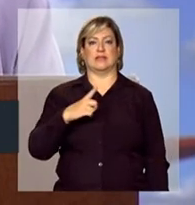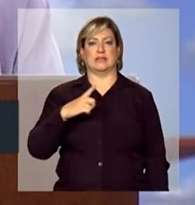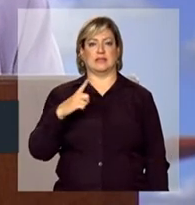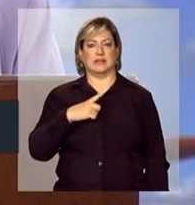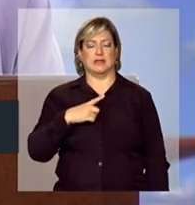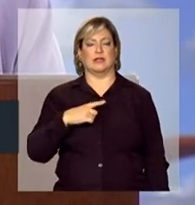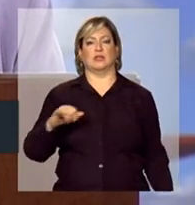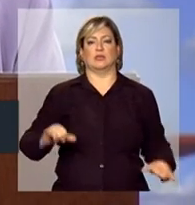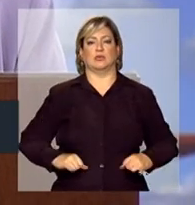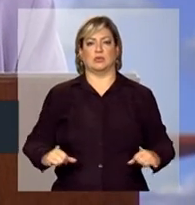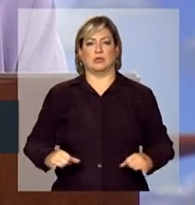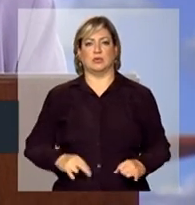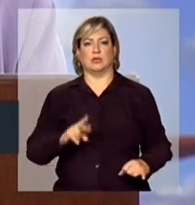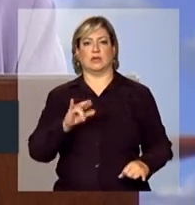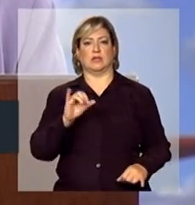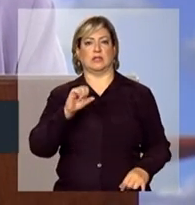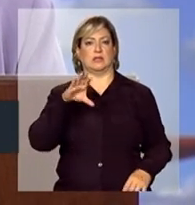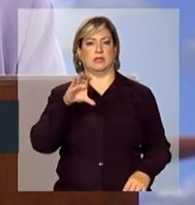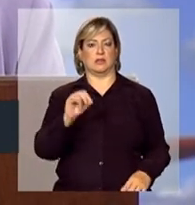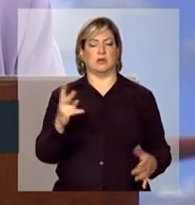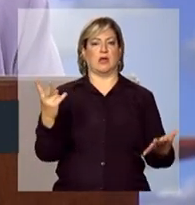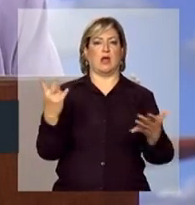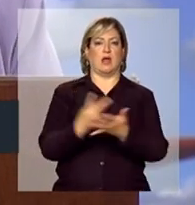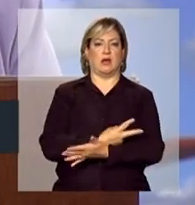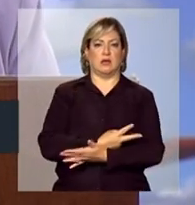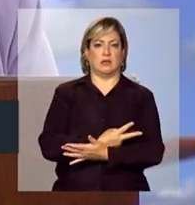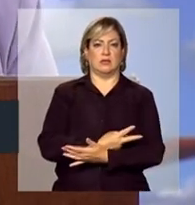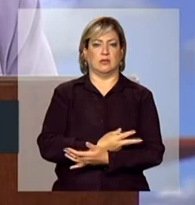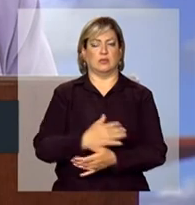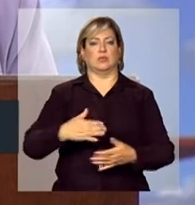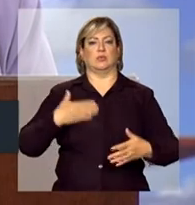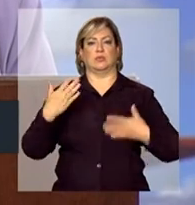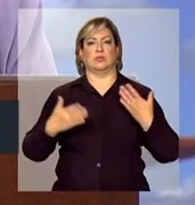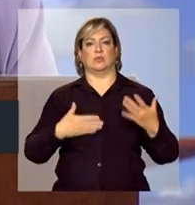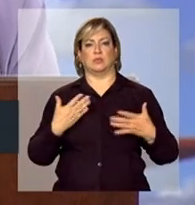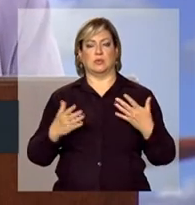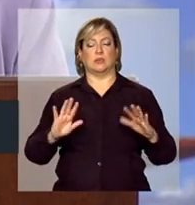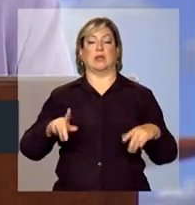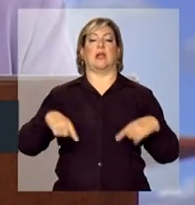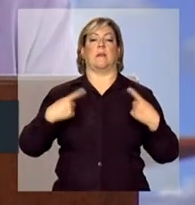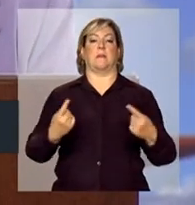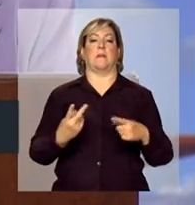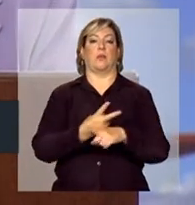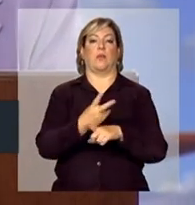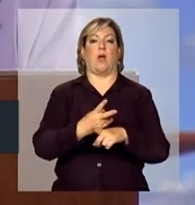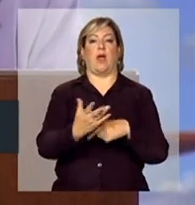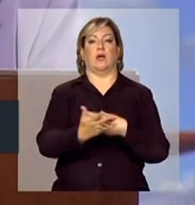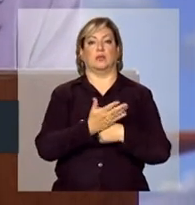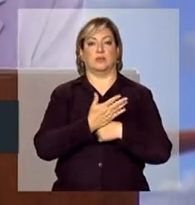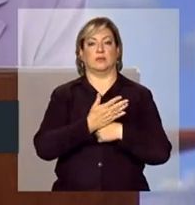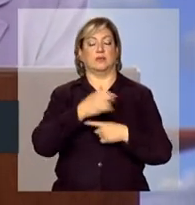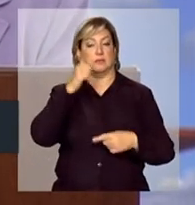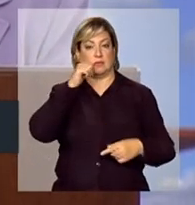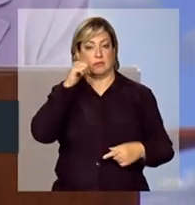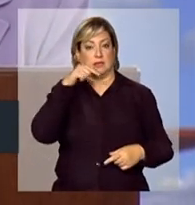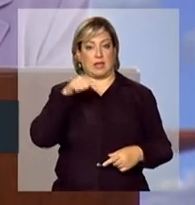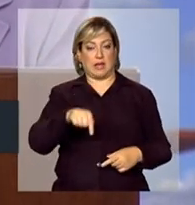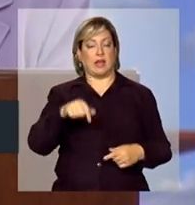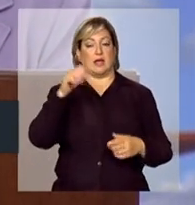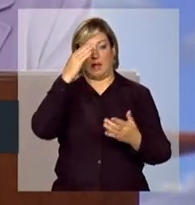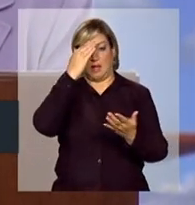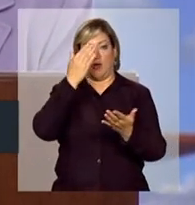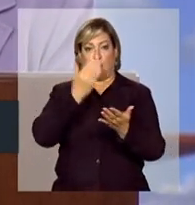adicional no auge da ameaça para buscar o socorro demonstram confiança nas